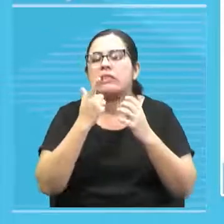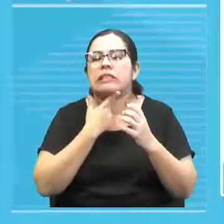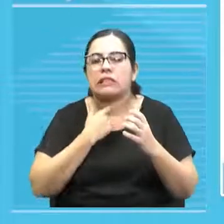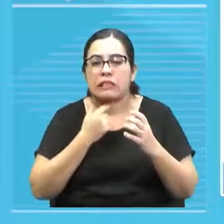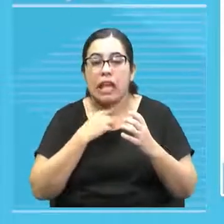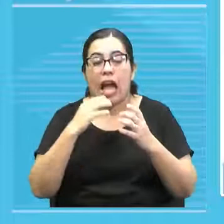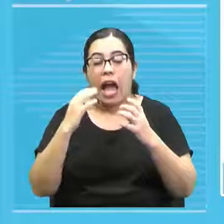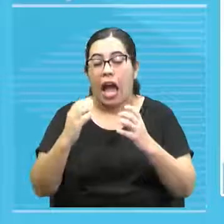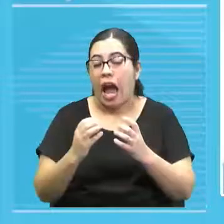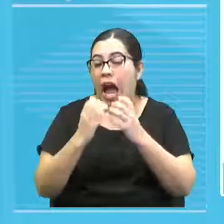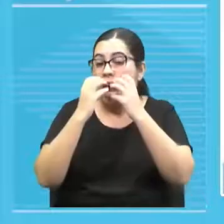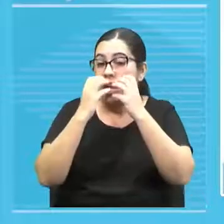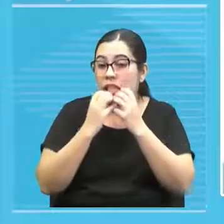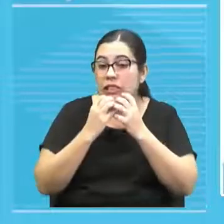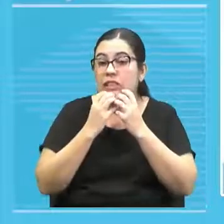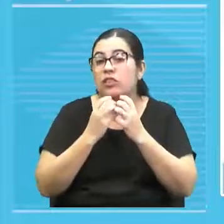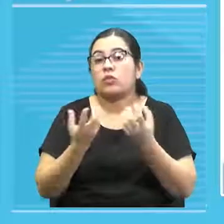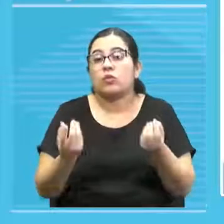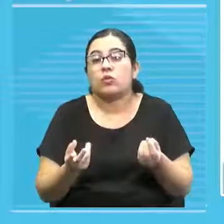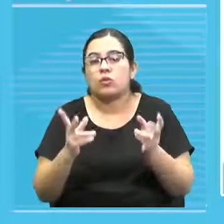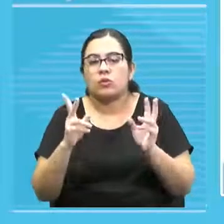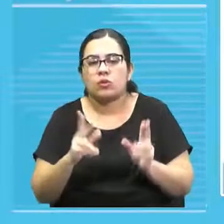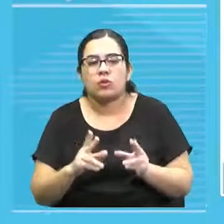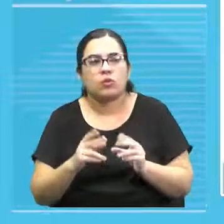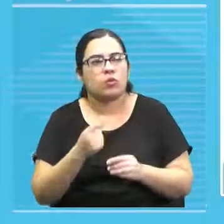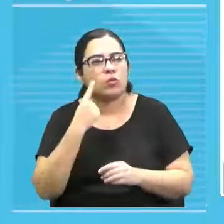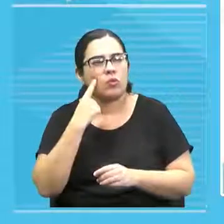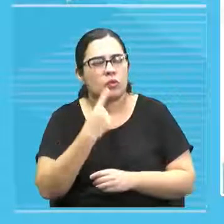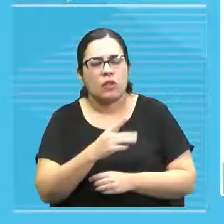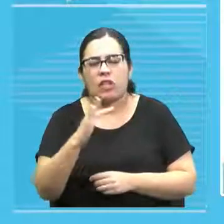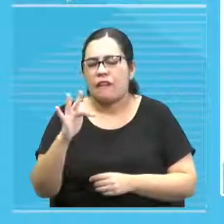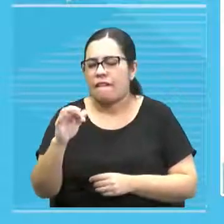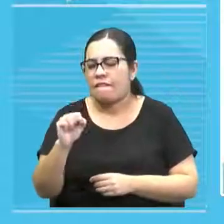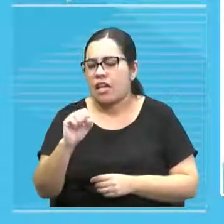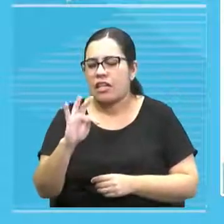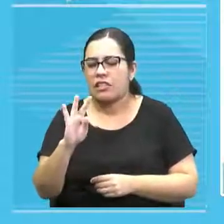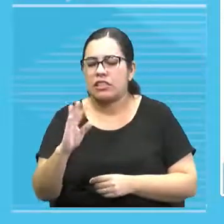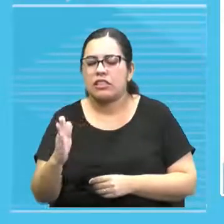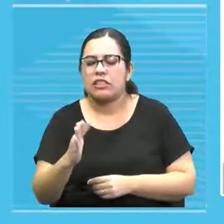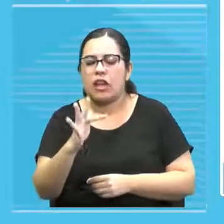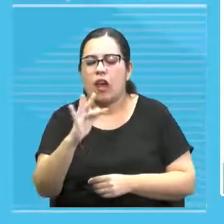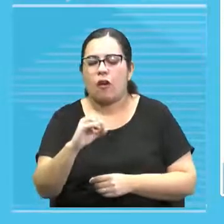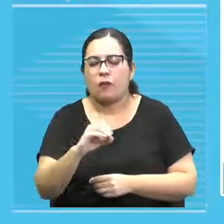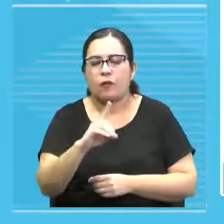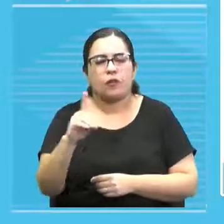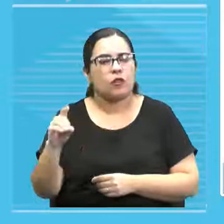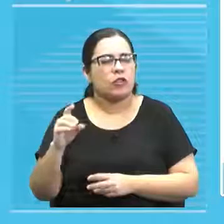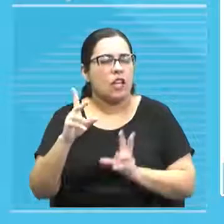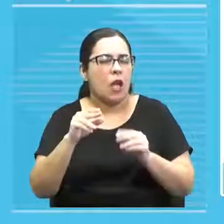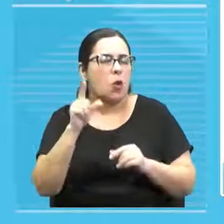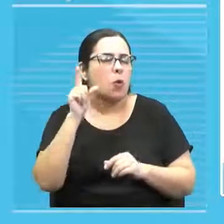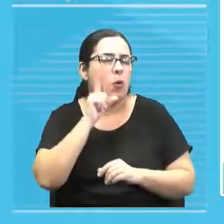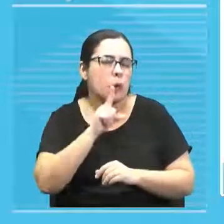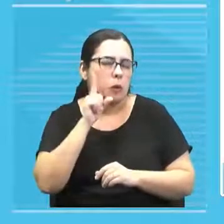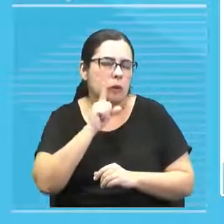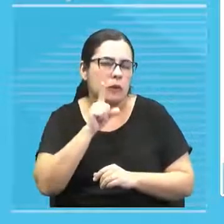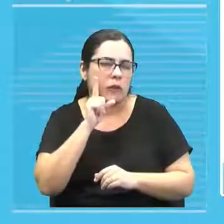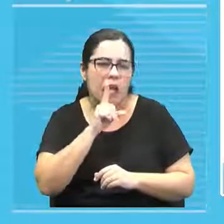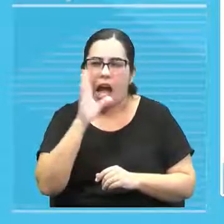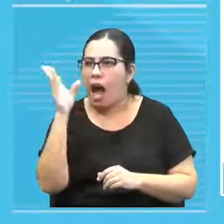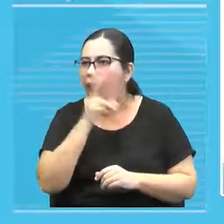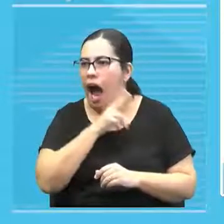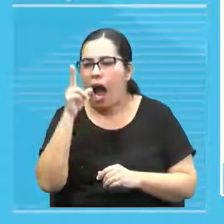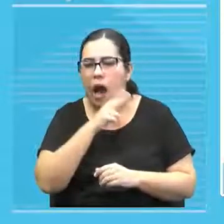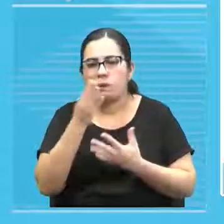vez mais um hambúrguer no formato de fast-food nessa comida rápida a Americana americanizada por